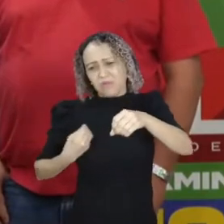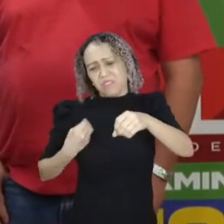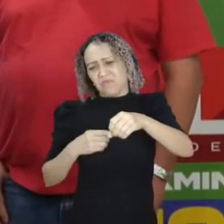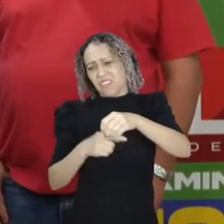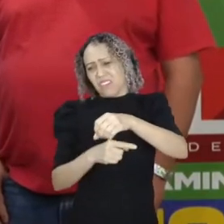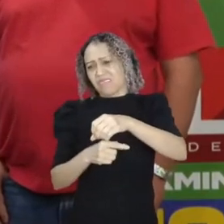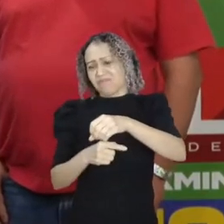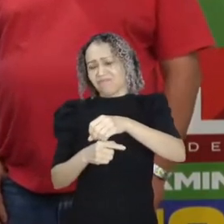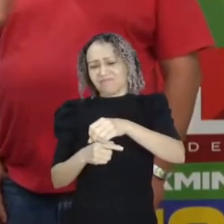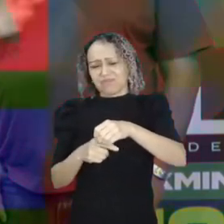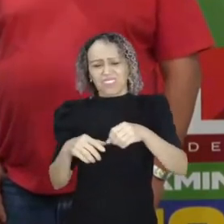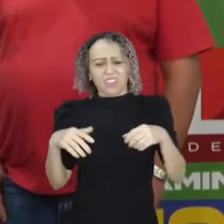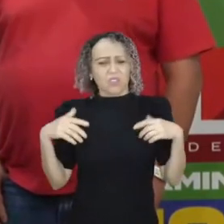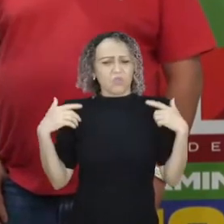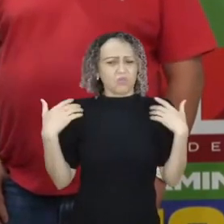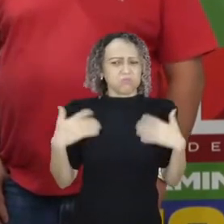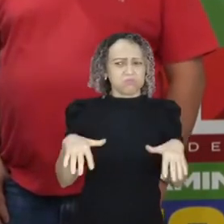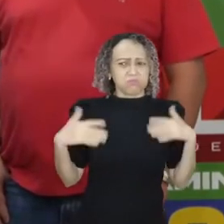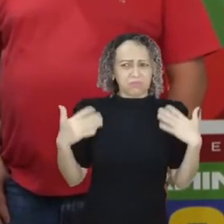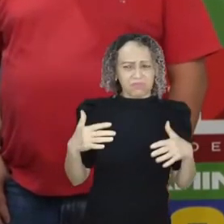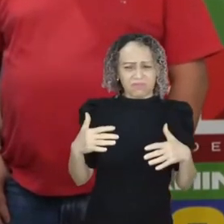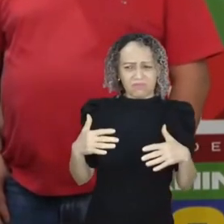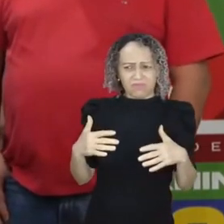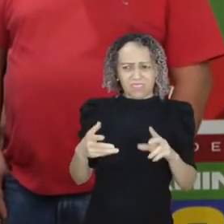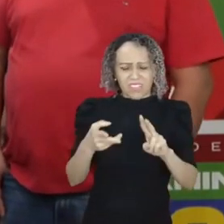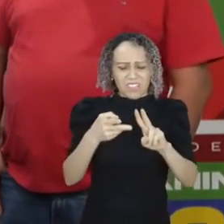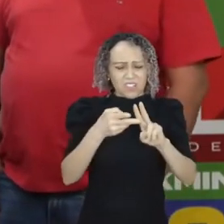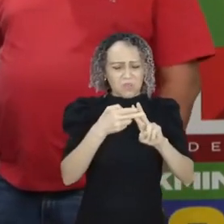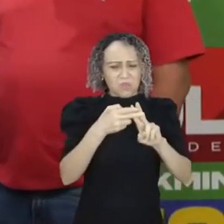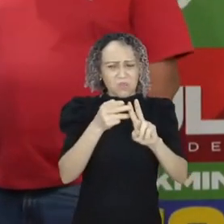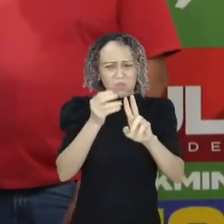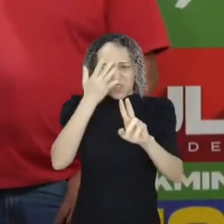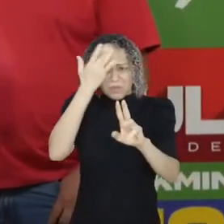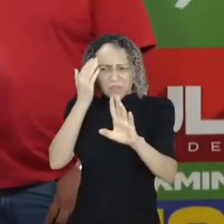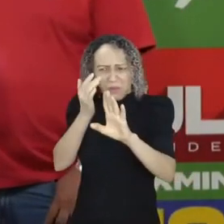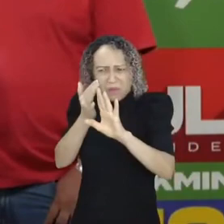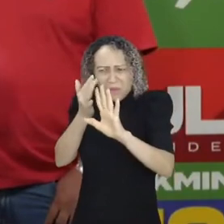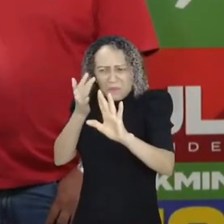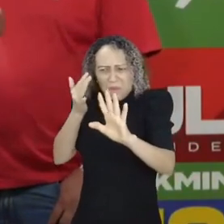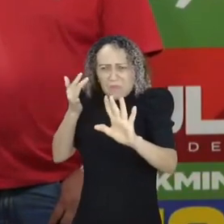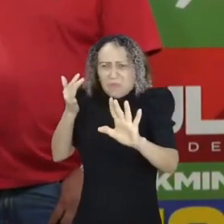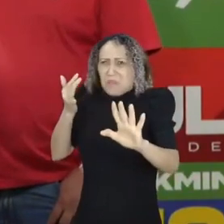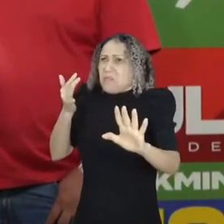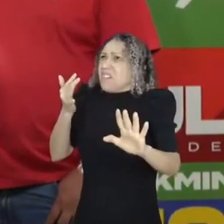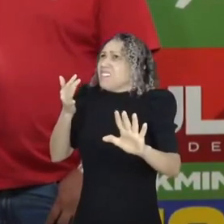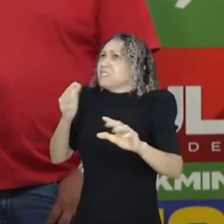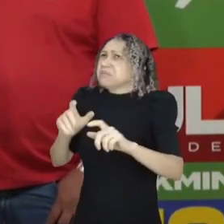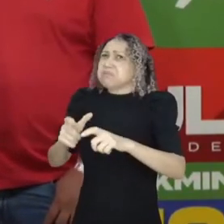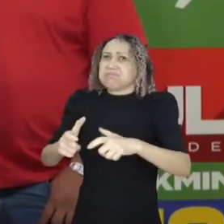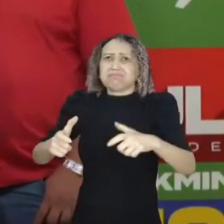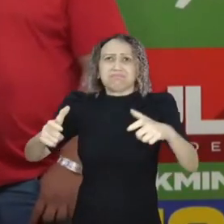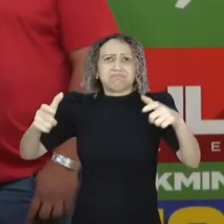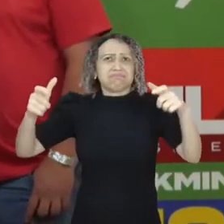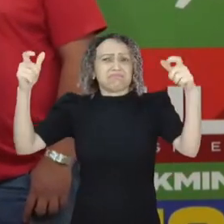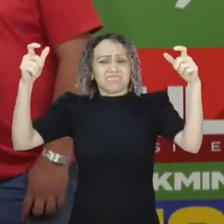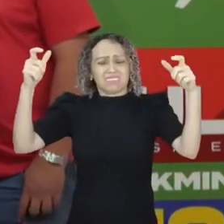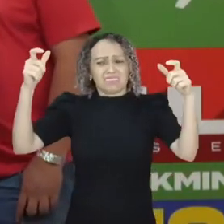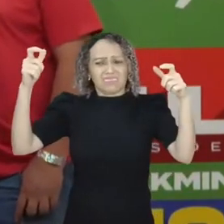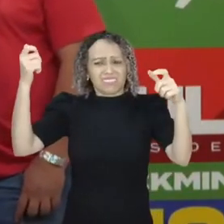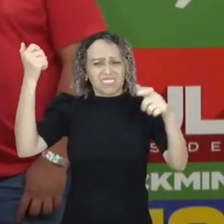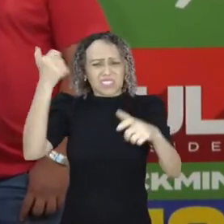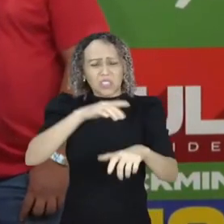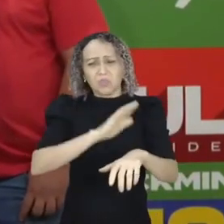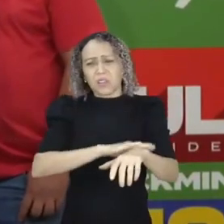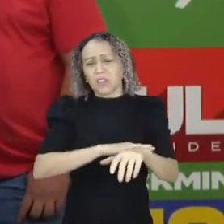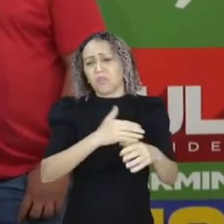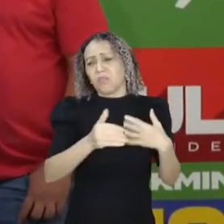muito descalabro. A fila do SUS em São Paulo é a maior da história. Né? Eles não construíram novos hospitais dia